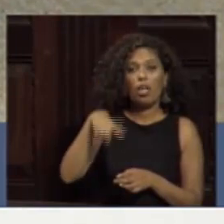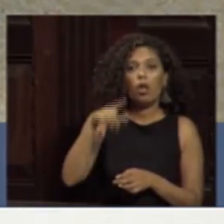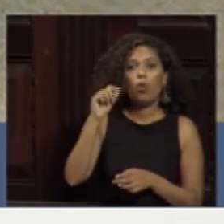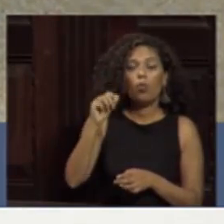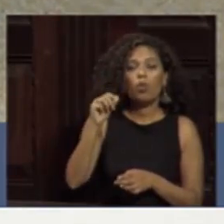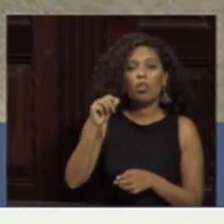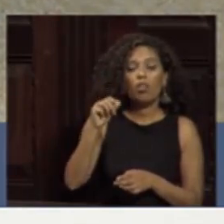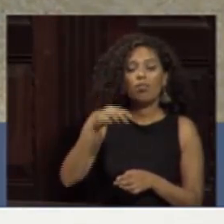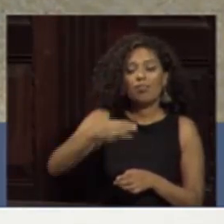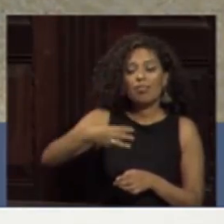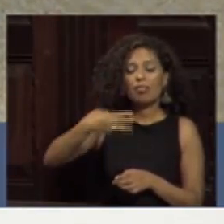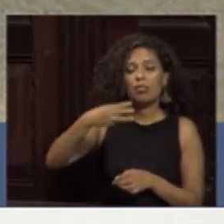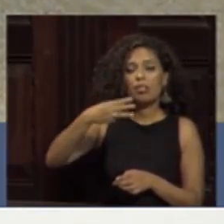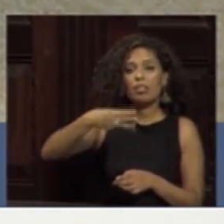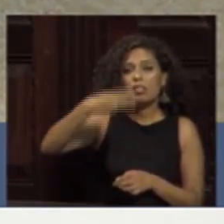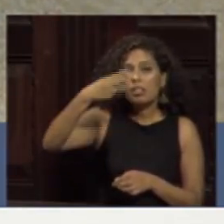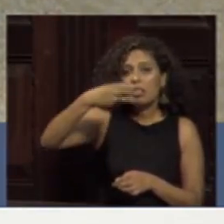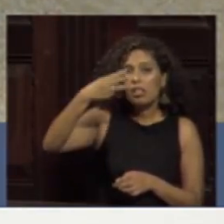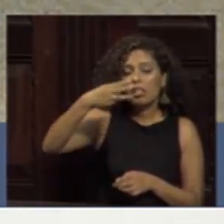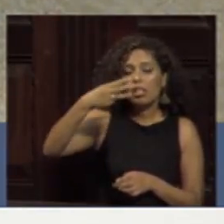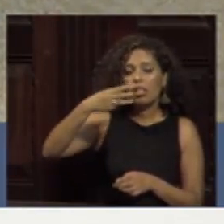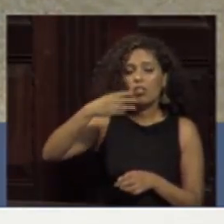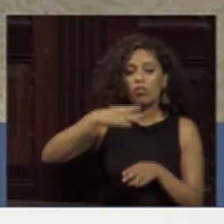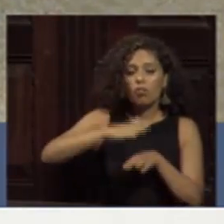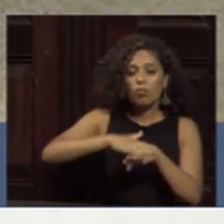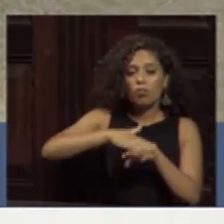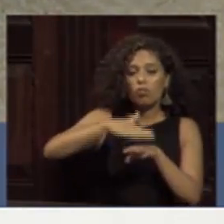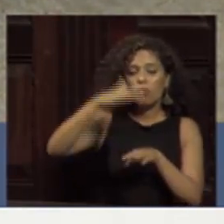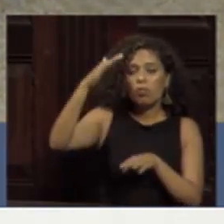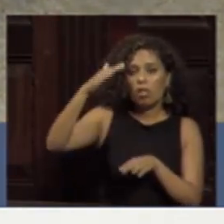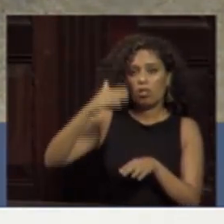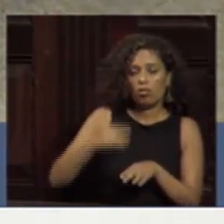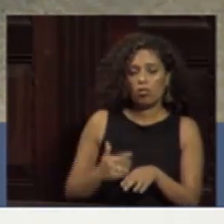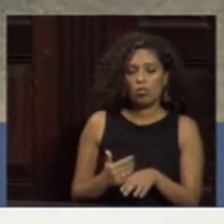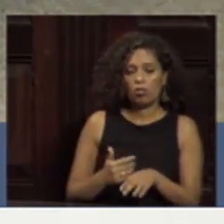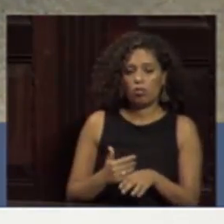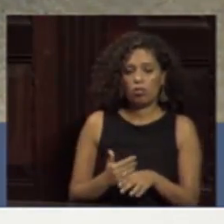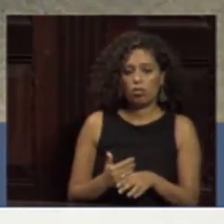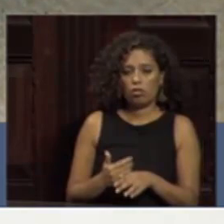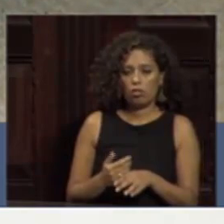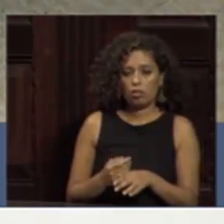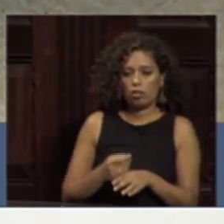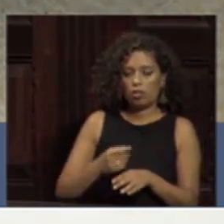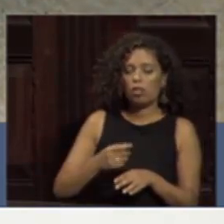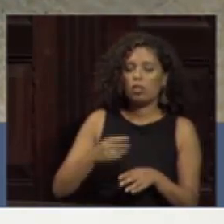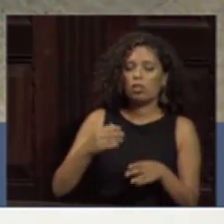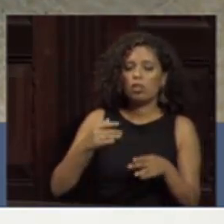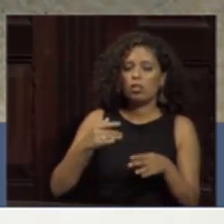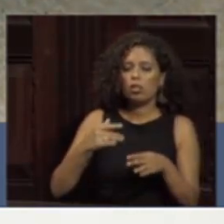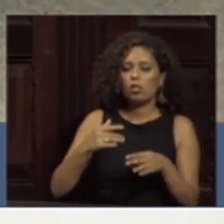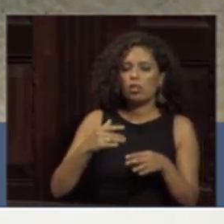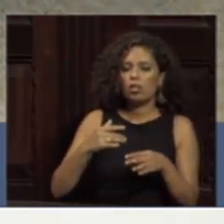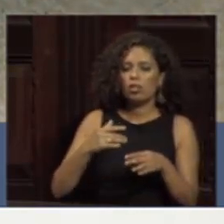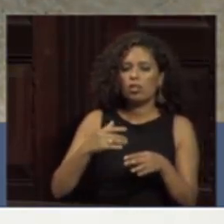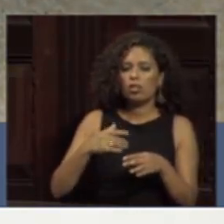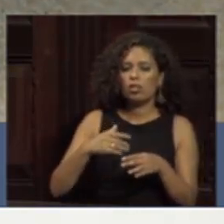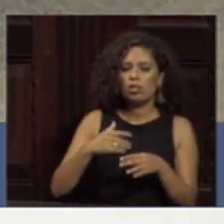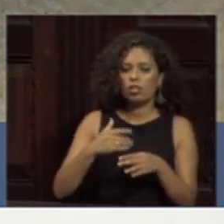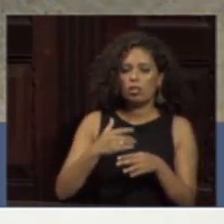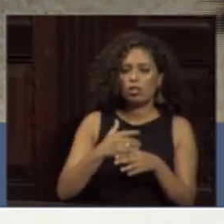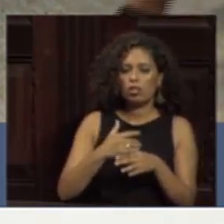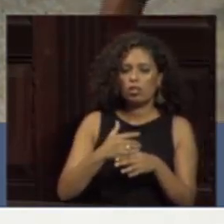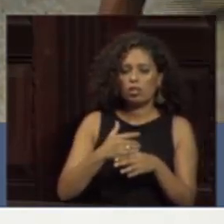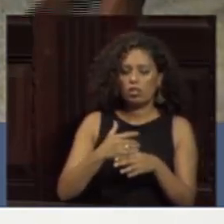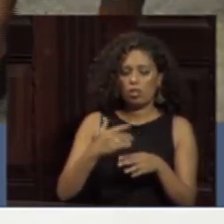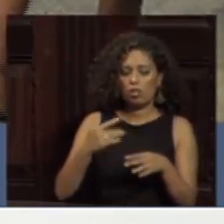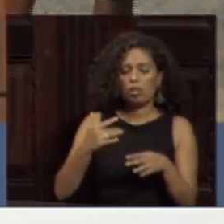Logo, ganharemos com São Paulo 4,4 bi. Menos os